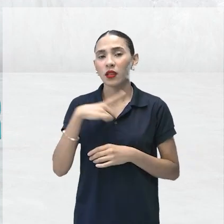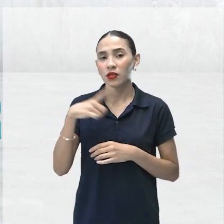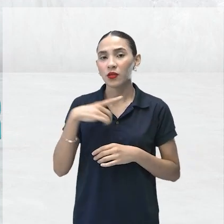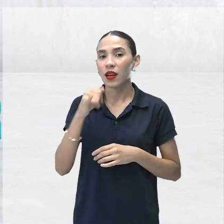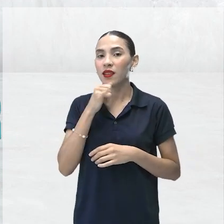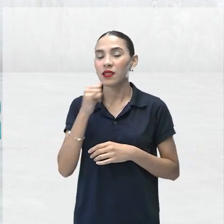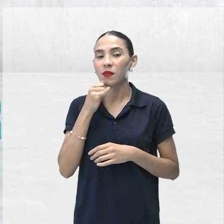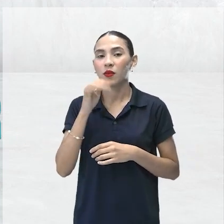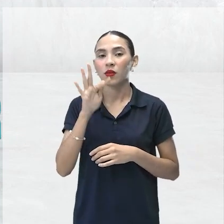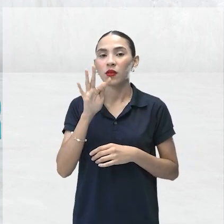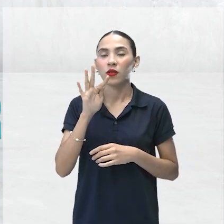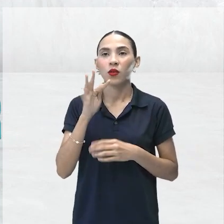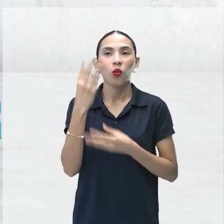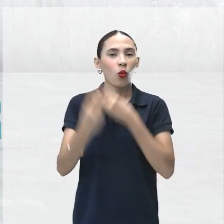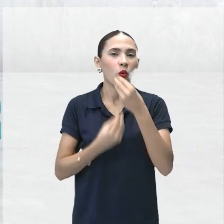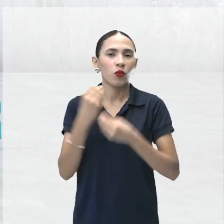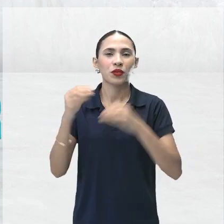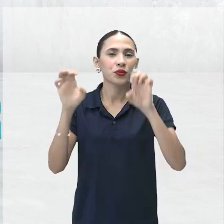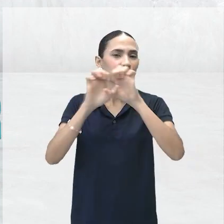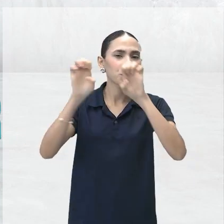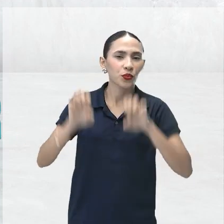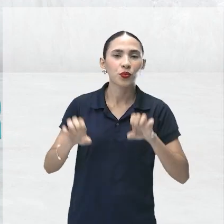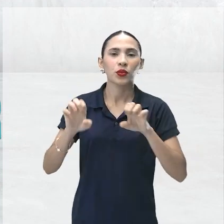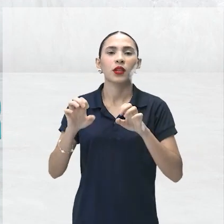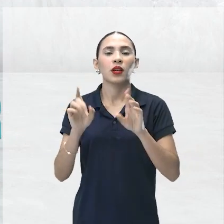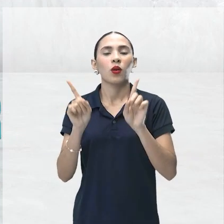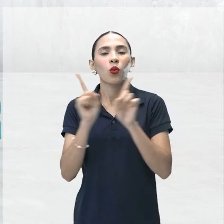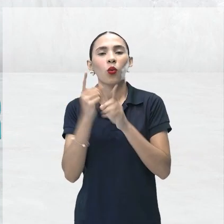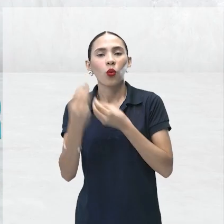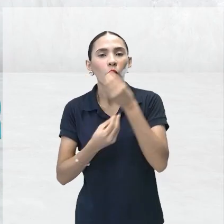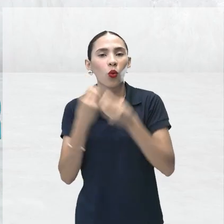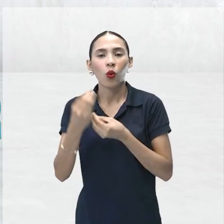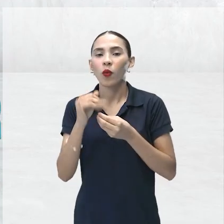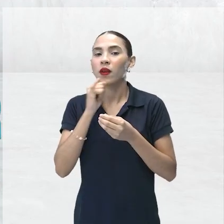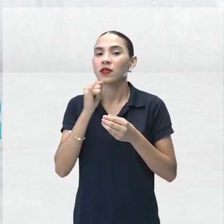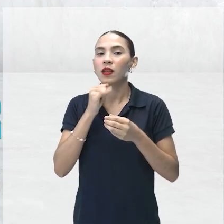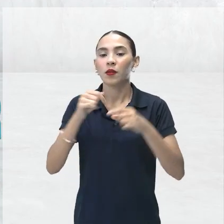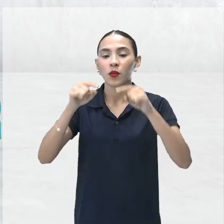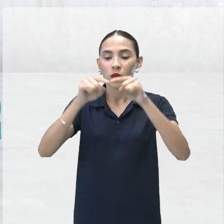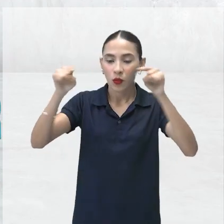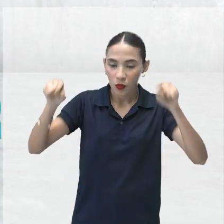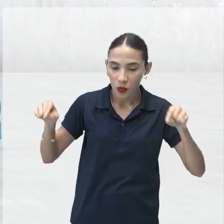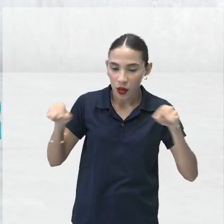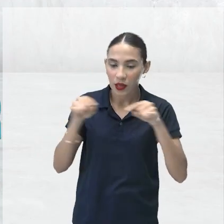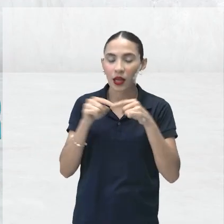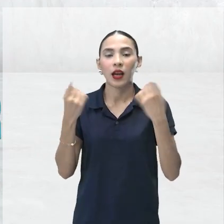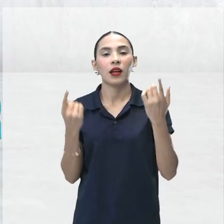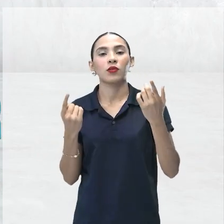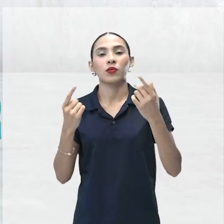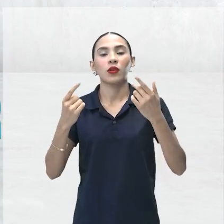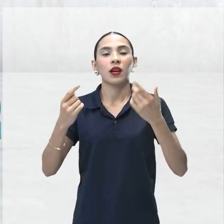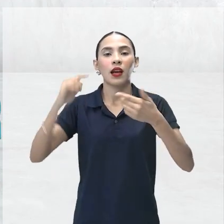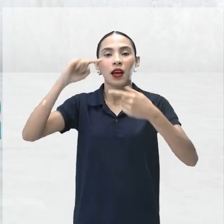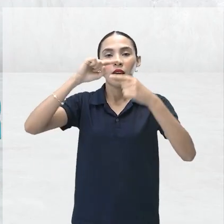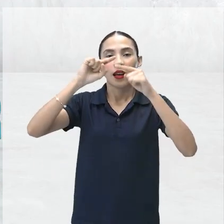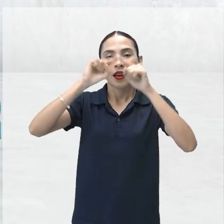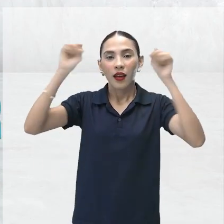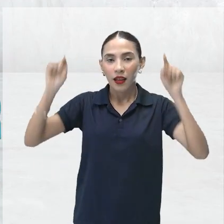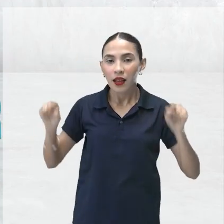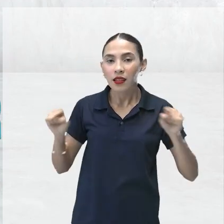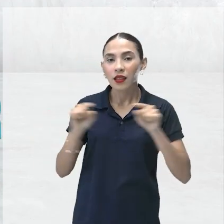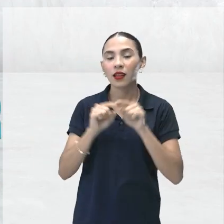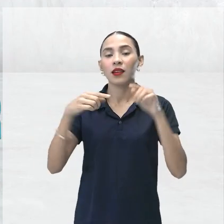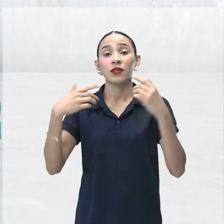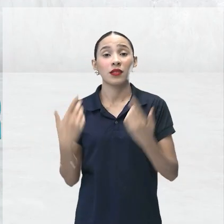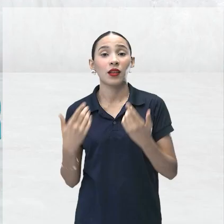a funcionalidade, como eles tinham a sua essência, o quadrado, o retângulo, o triângulo, certo? E aí